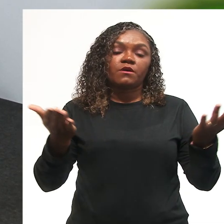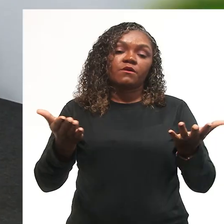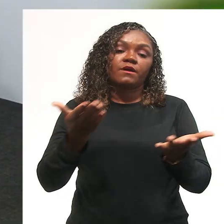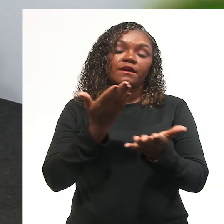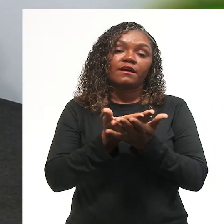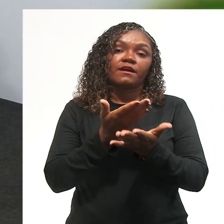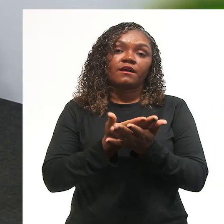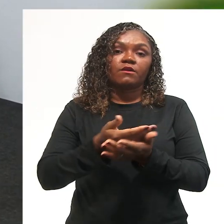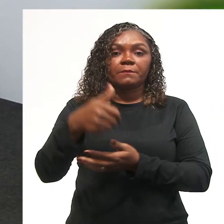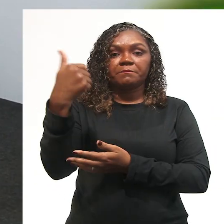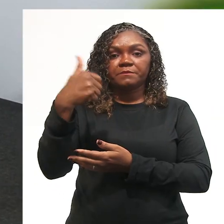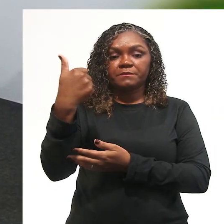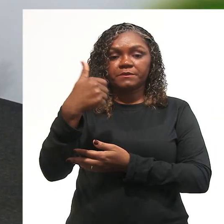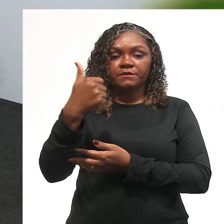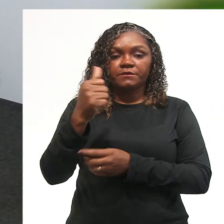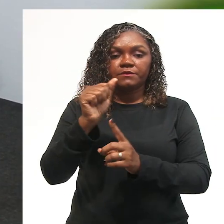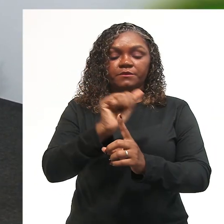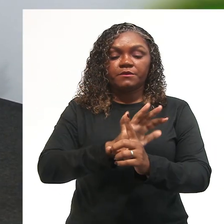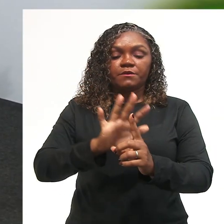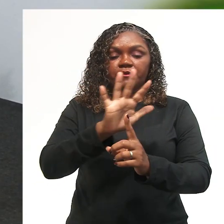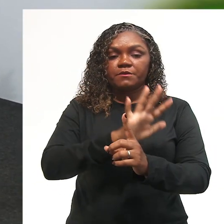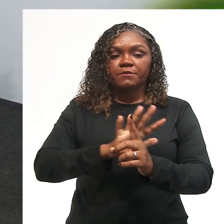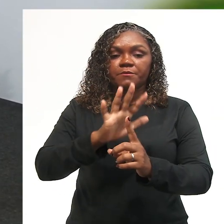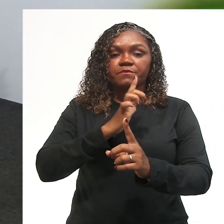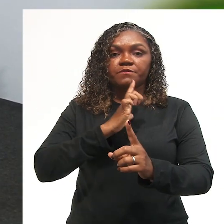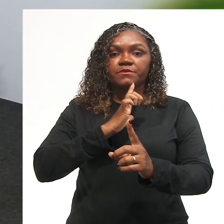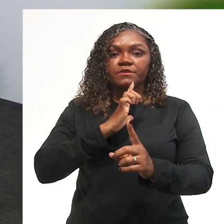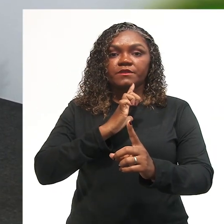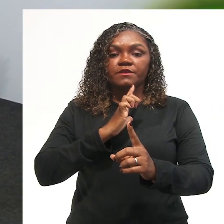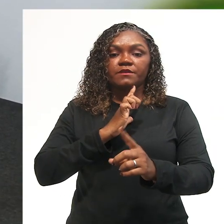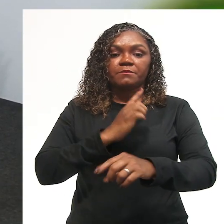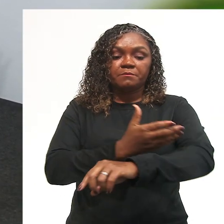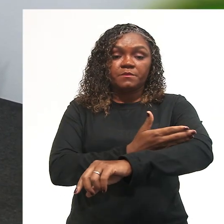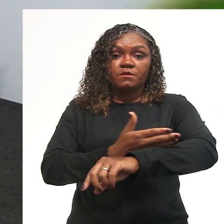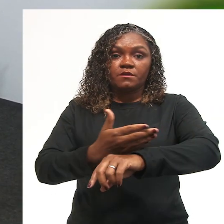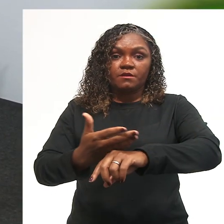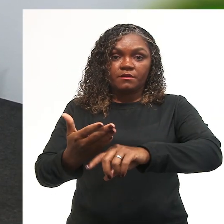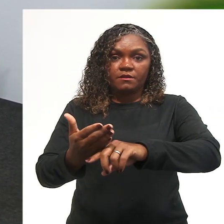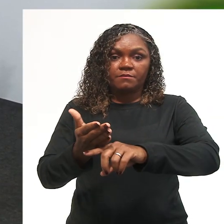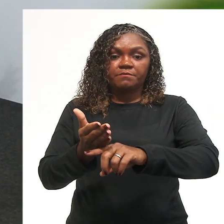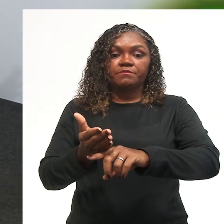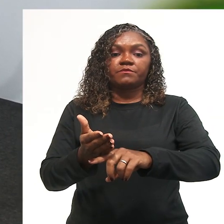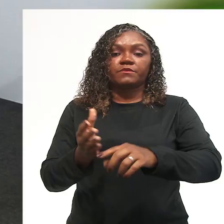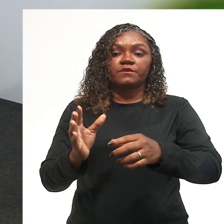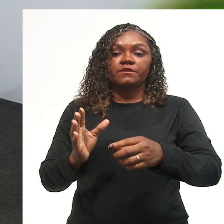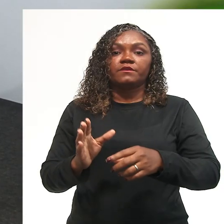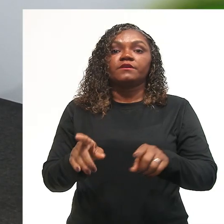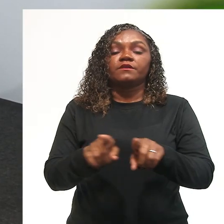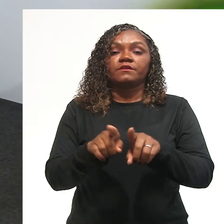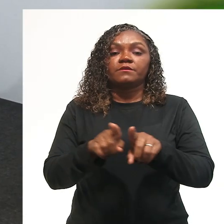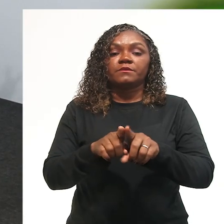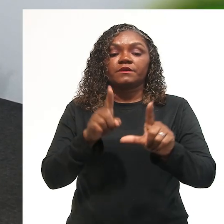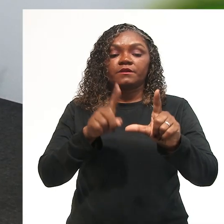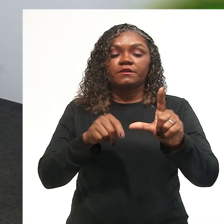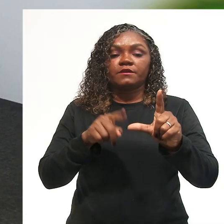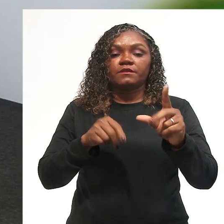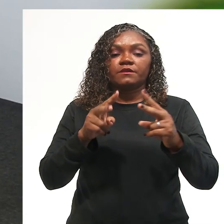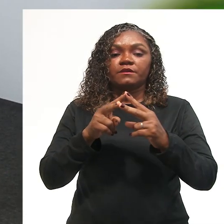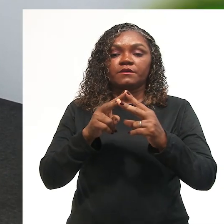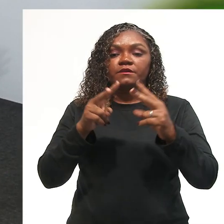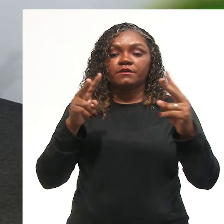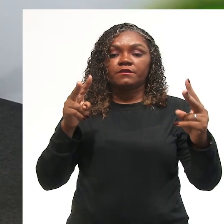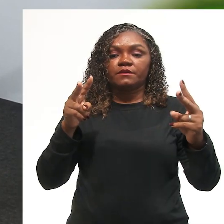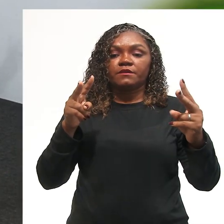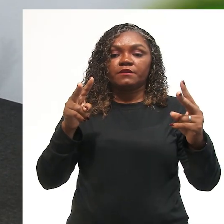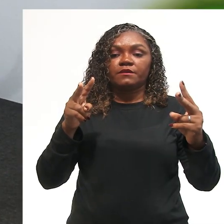aula. Aqui atrás de mim tem uma parede branca com as iniciais EAD,